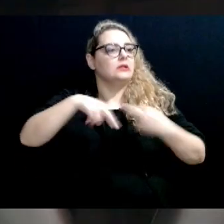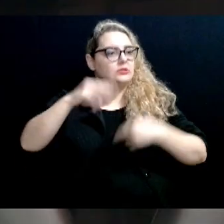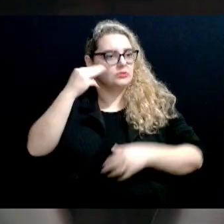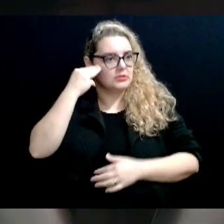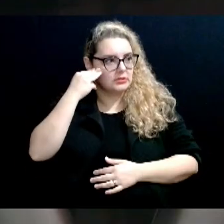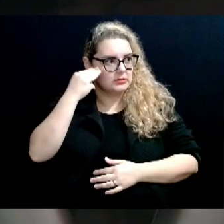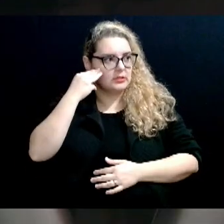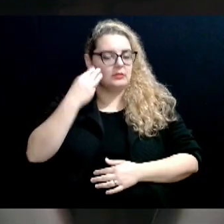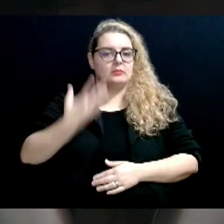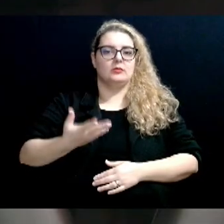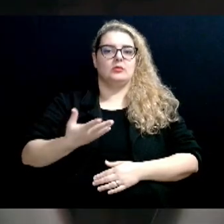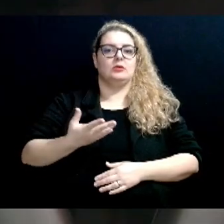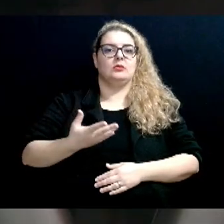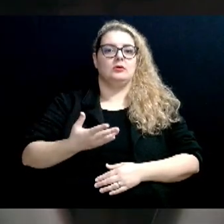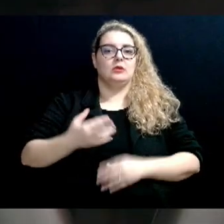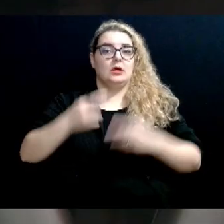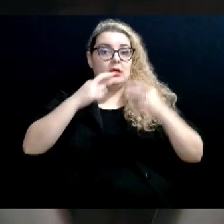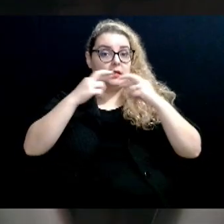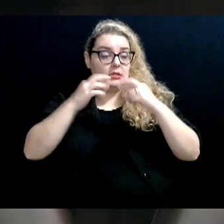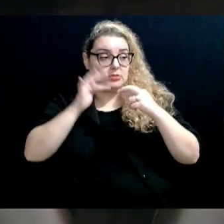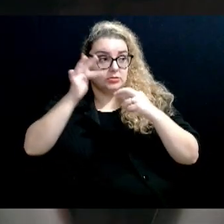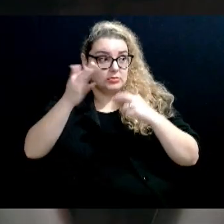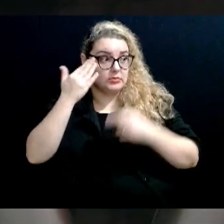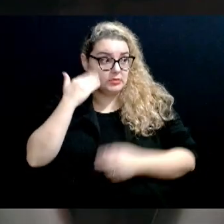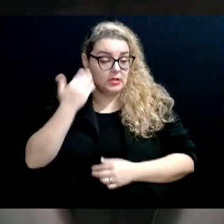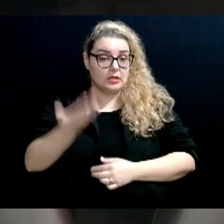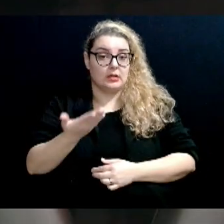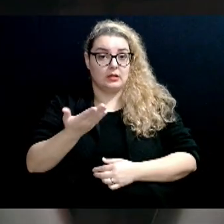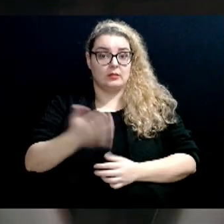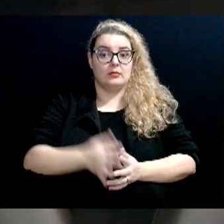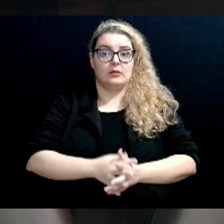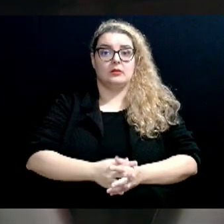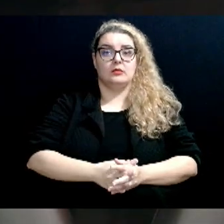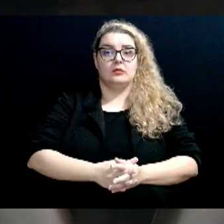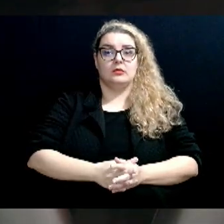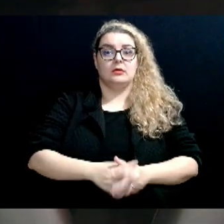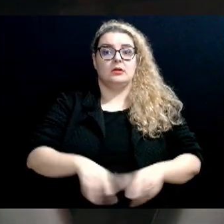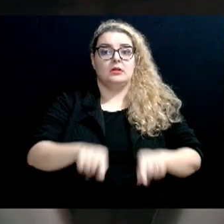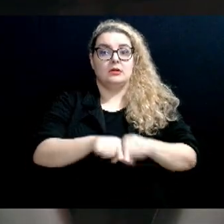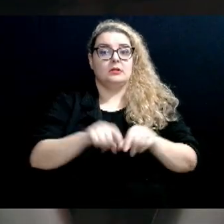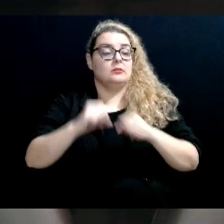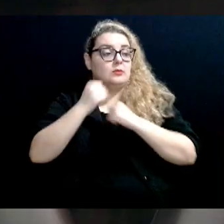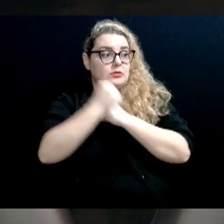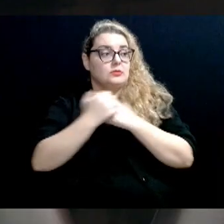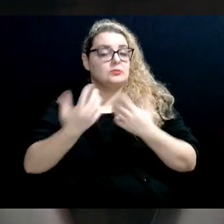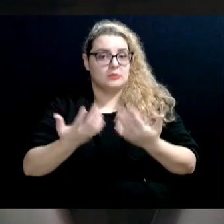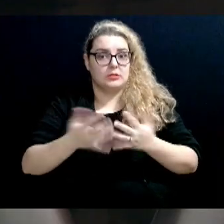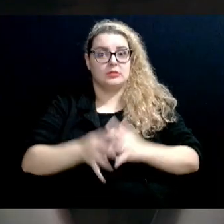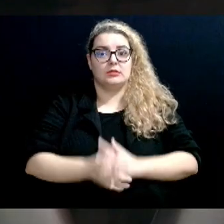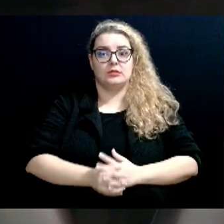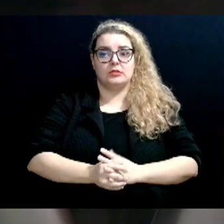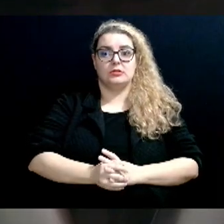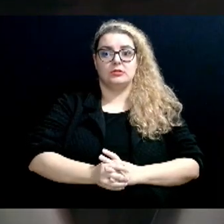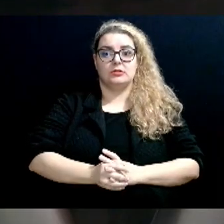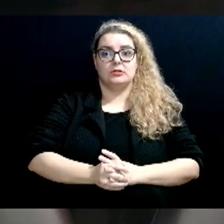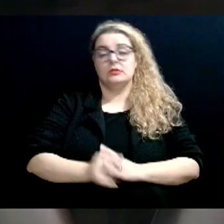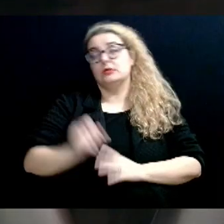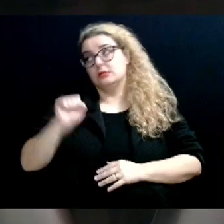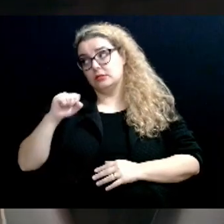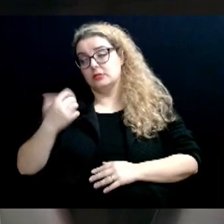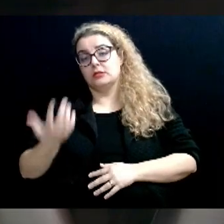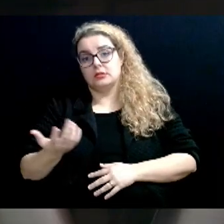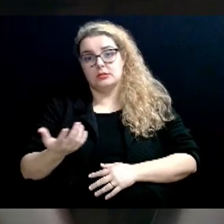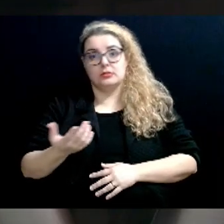o futuro e nos proteger, né, de uma situação de perigo. Então,